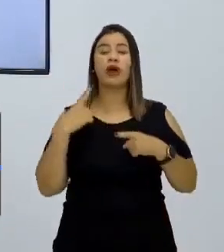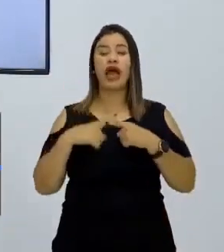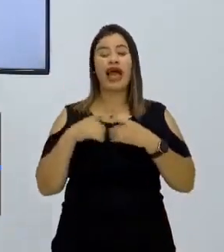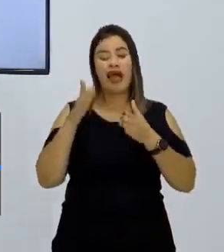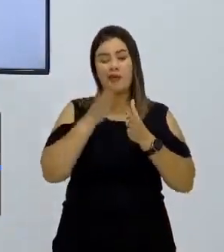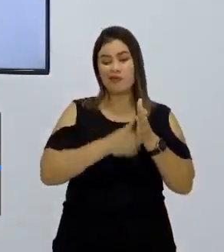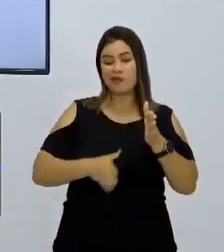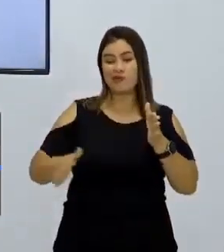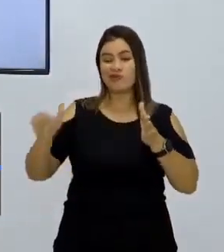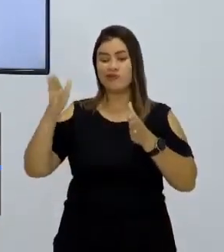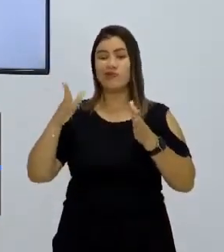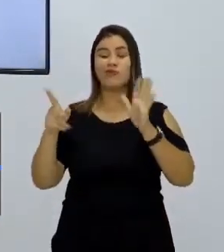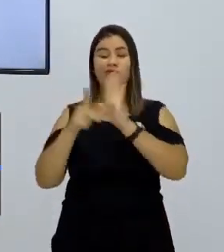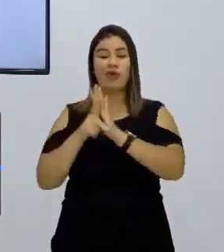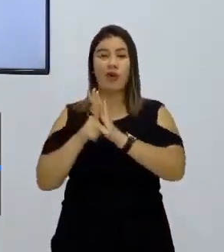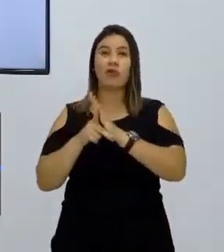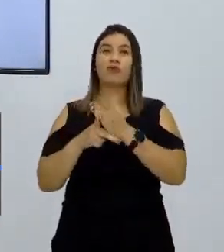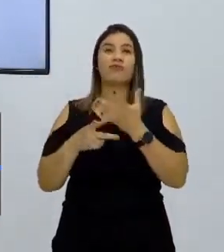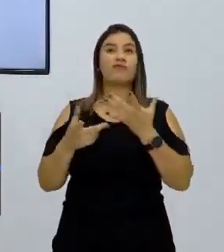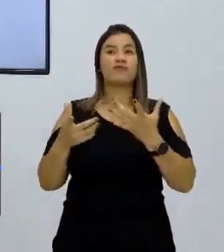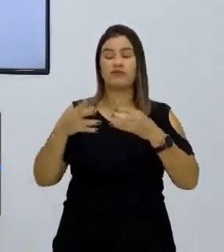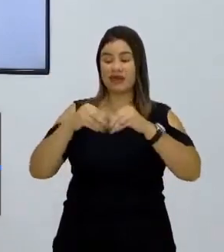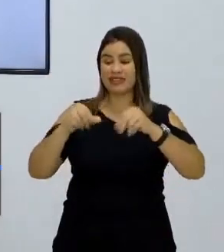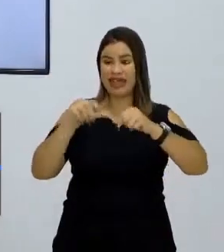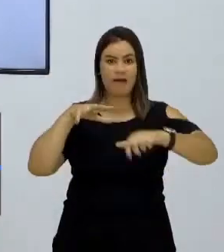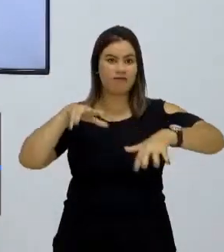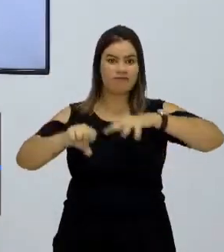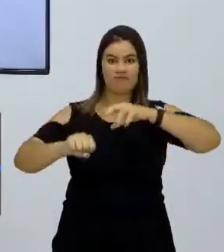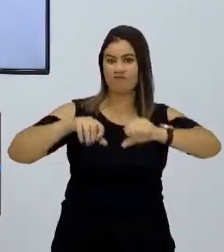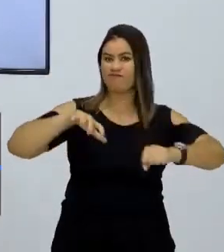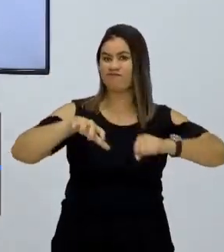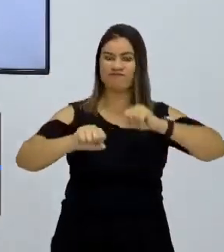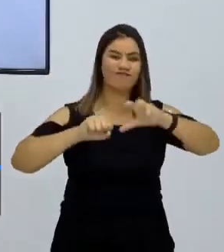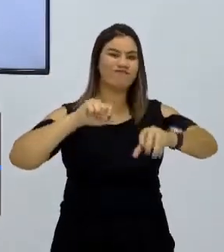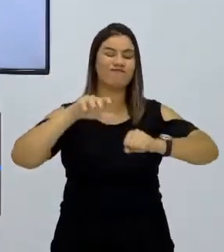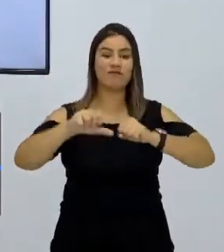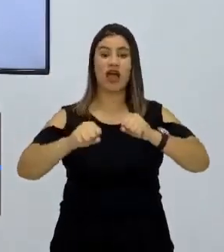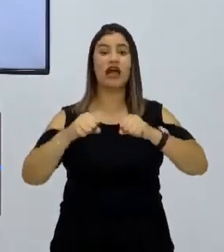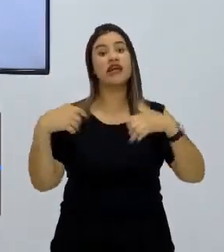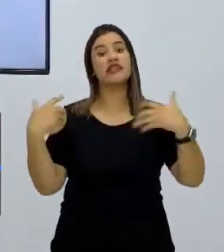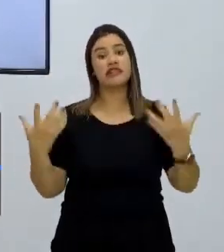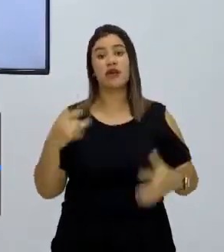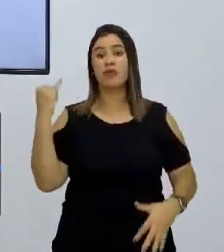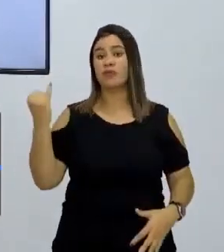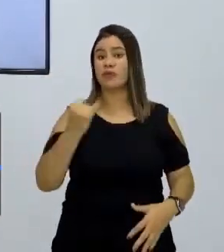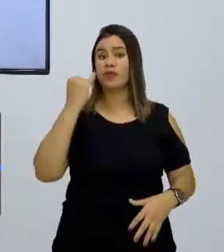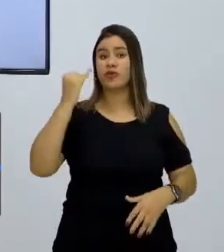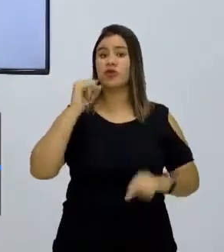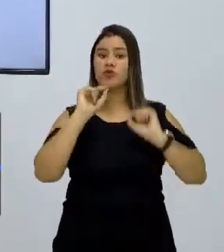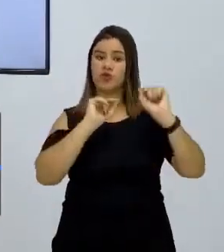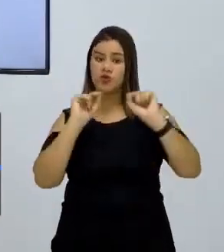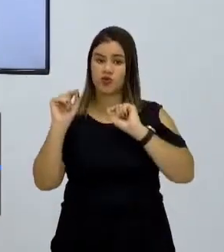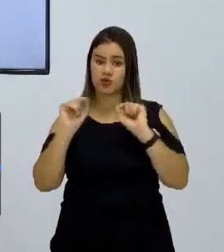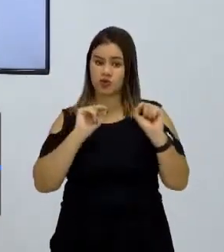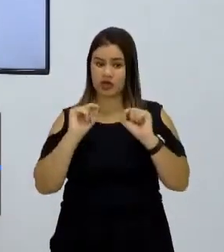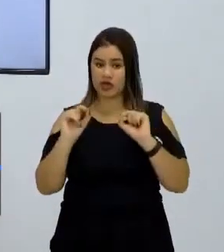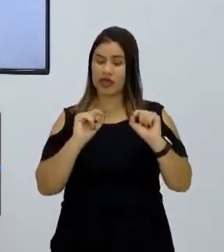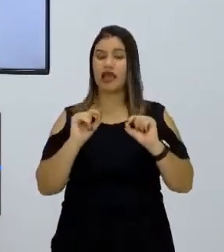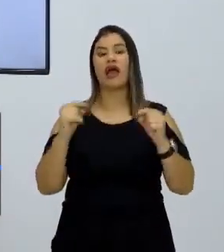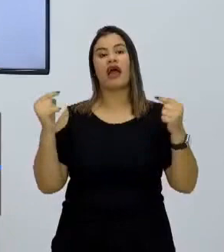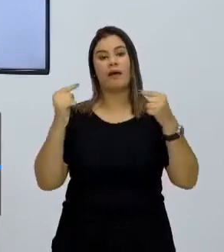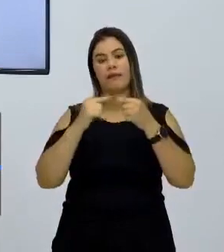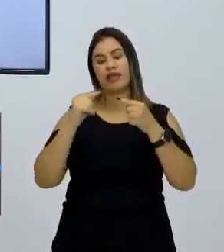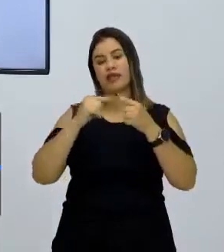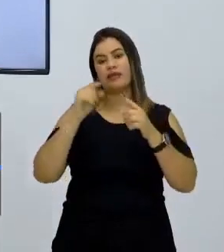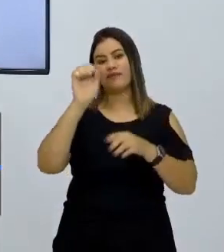conquista de território, né? Então, a importância, né, do país da Europa, né, a sua importância que ele tinha na